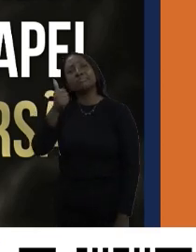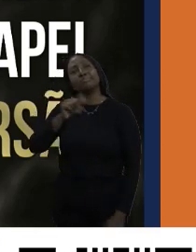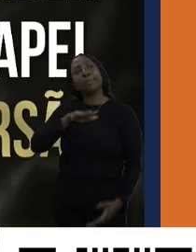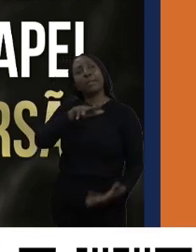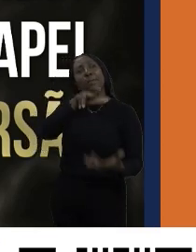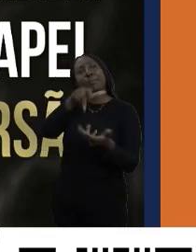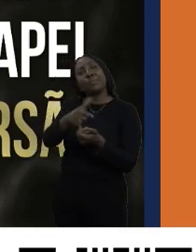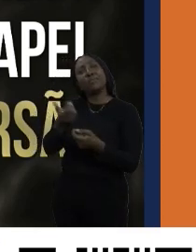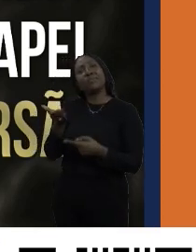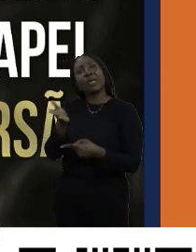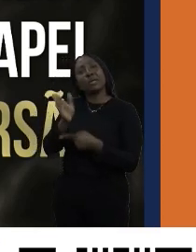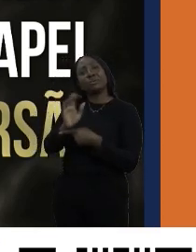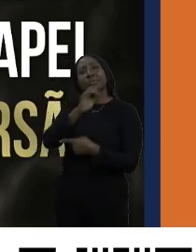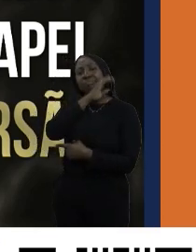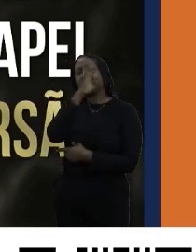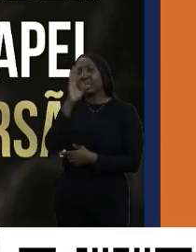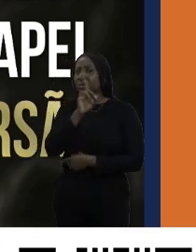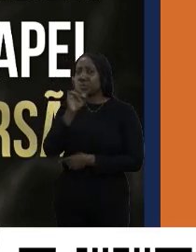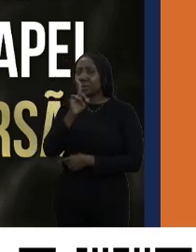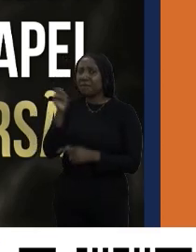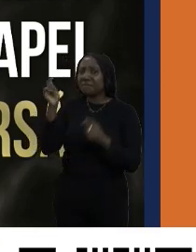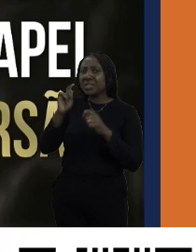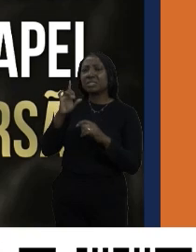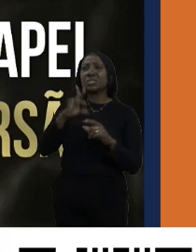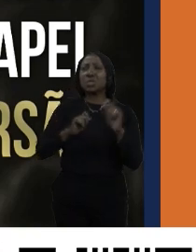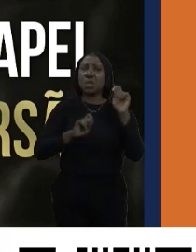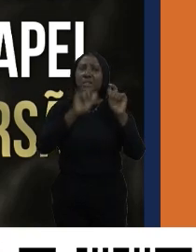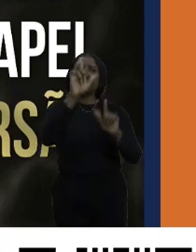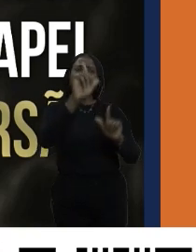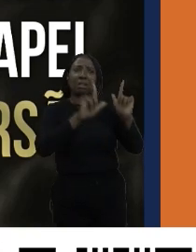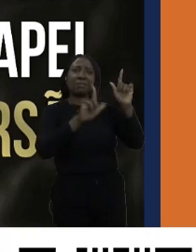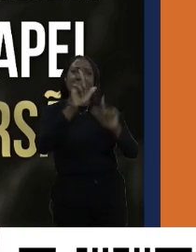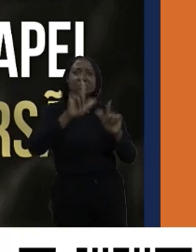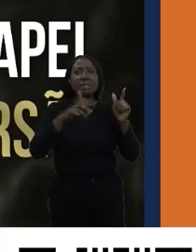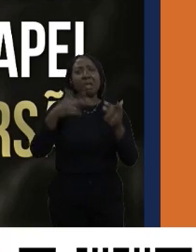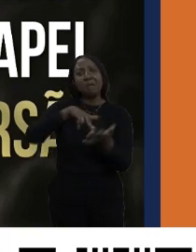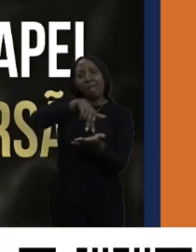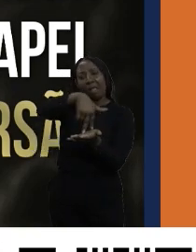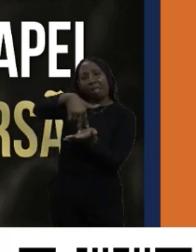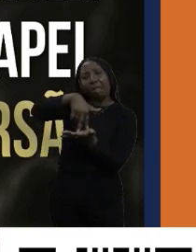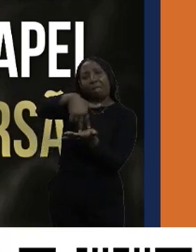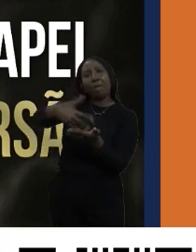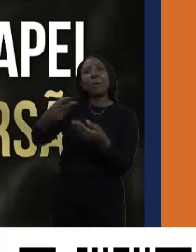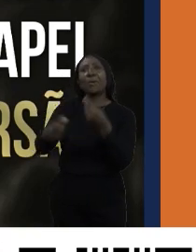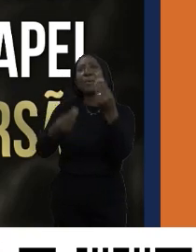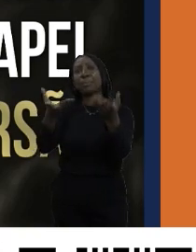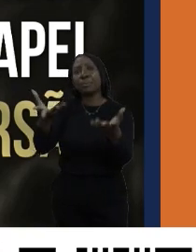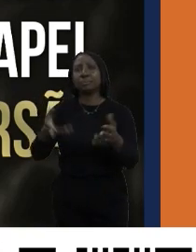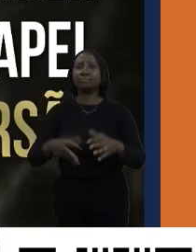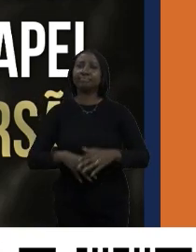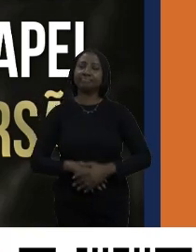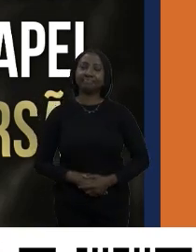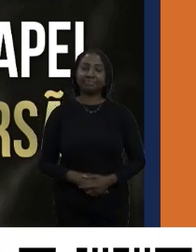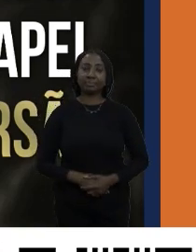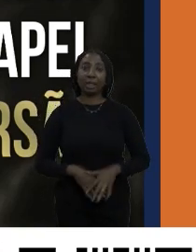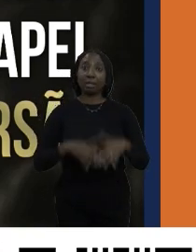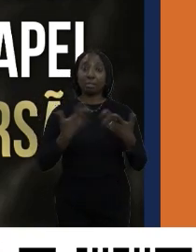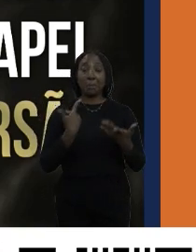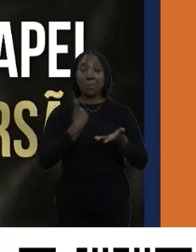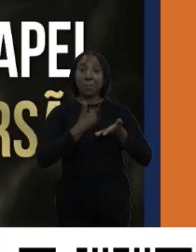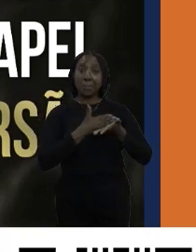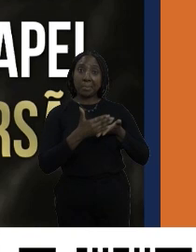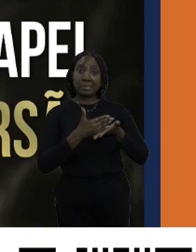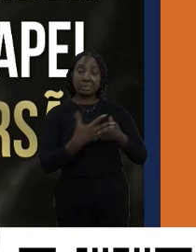não vai ajudar o Brasil, não? Só quer saber fazer propaganda, só quer saber de rebolar para as mulheres, é isso? E aí entrei em